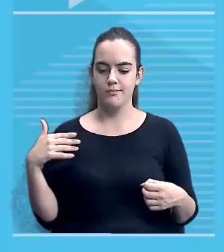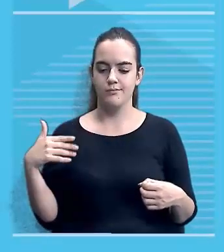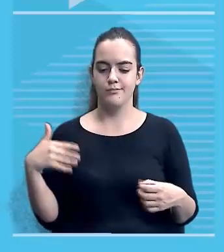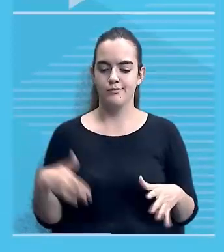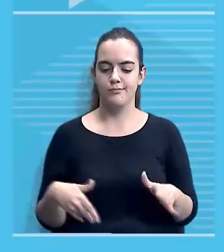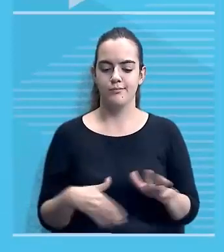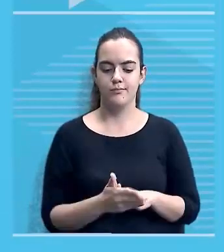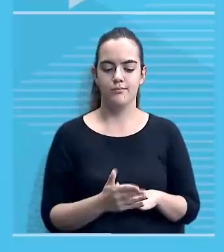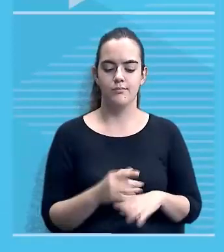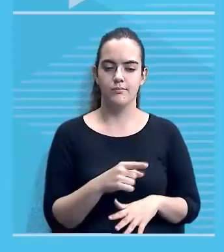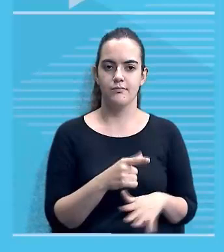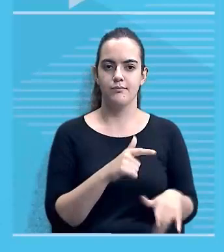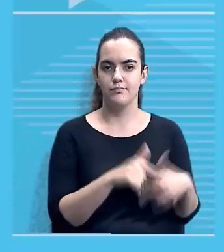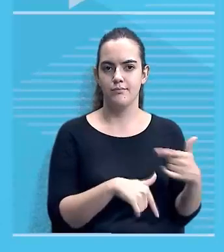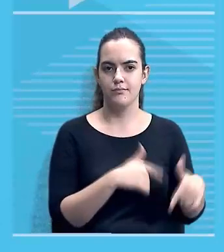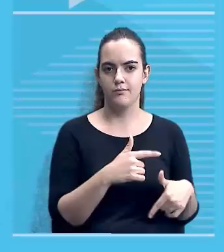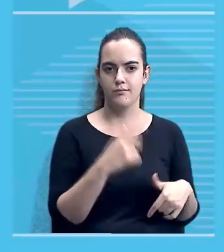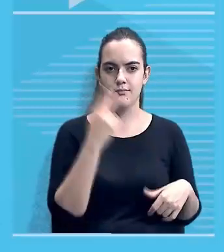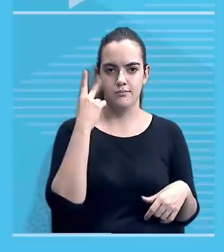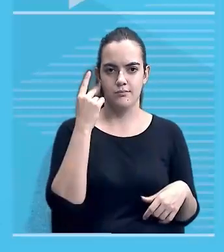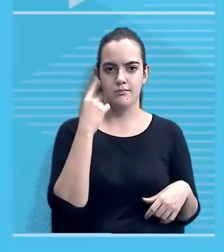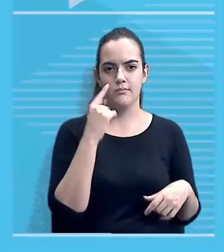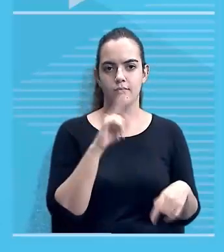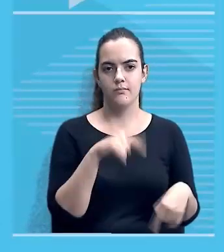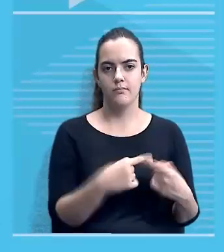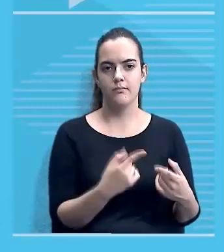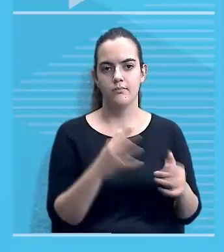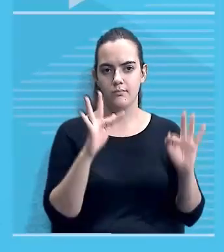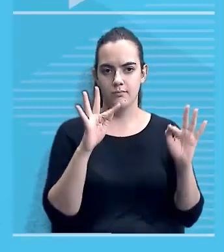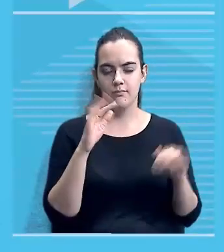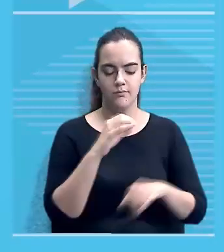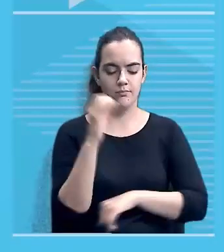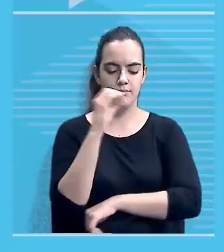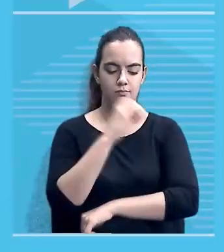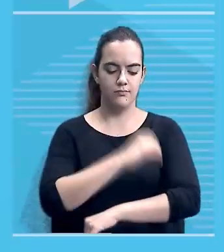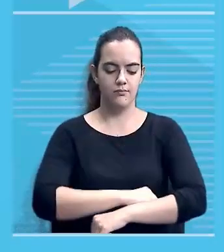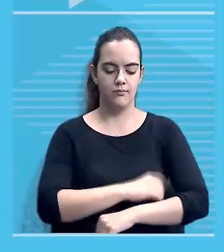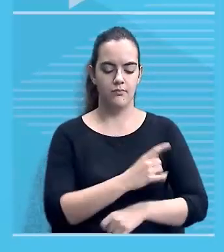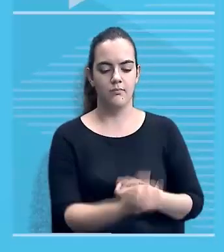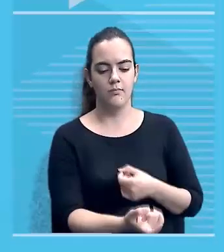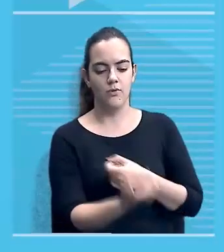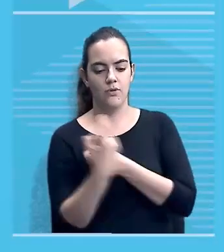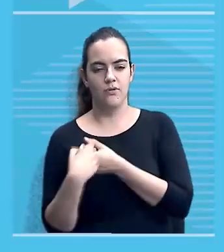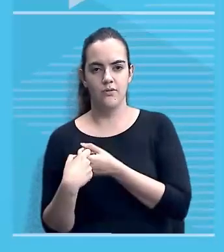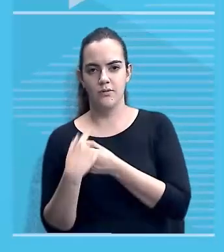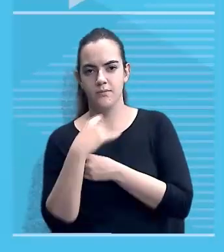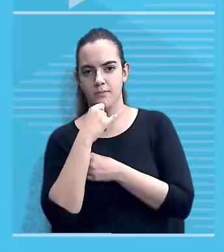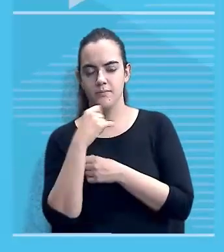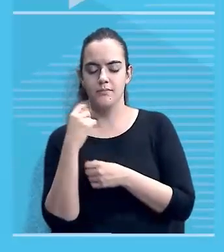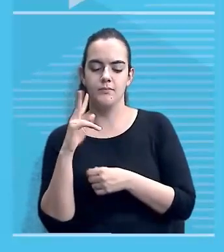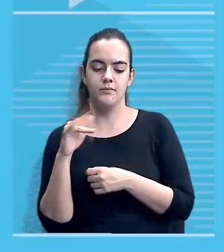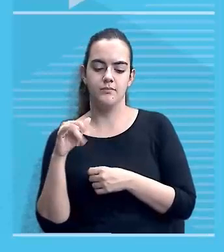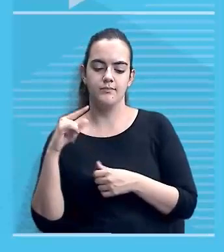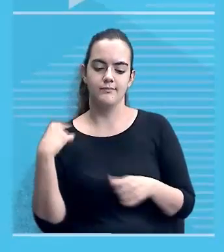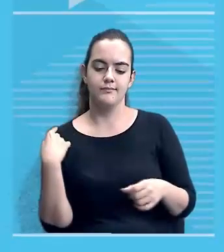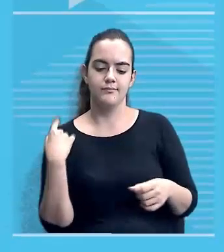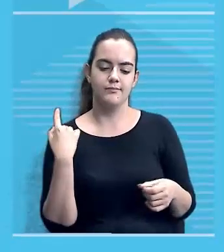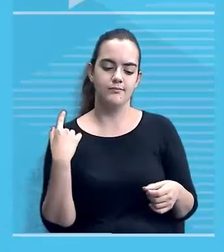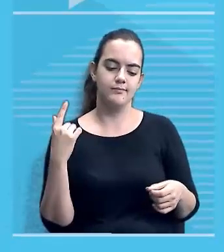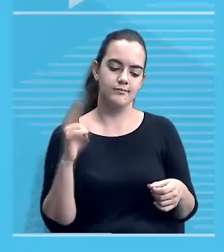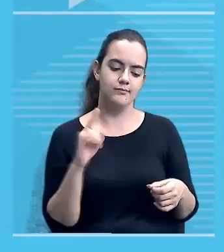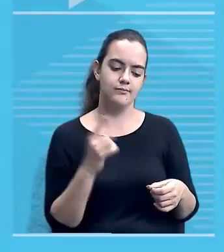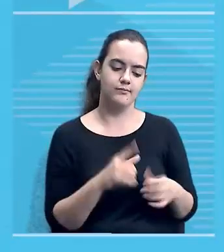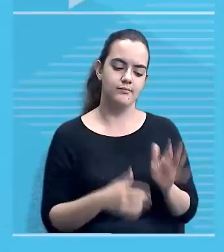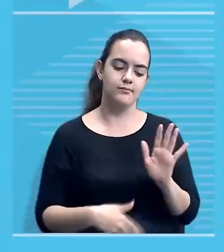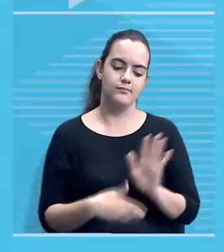acontece principalmente com relação ao trabalho fico fazendo esse movimento ao longo dessa semana